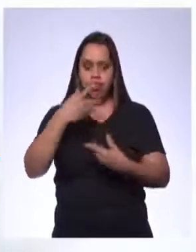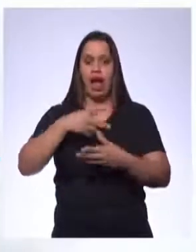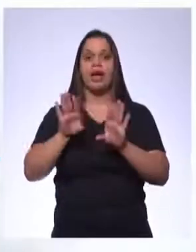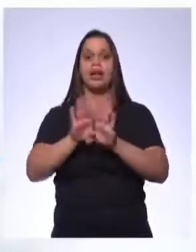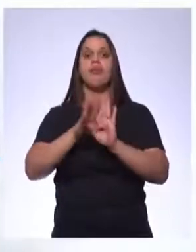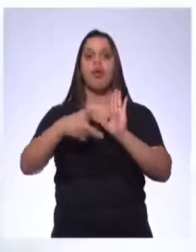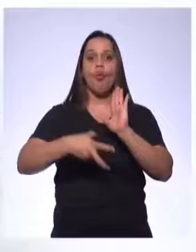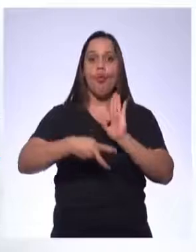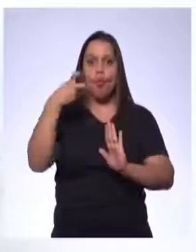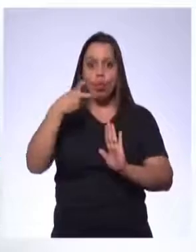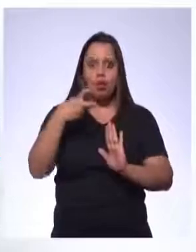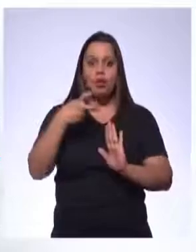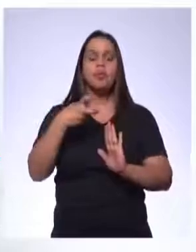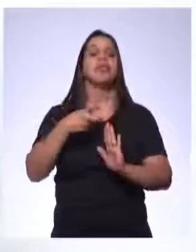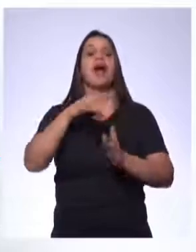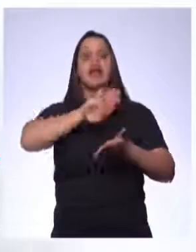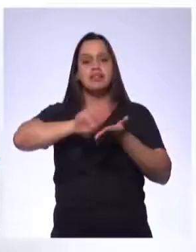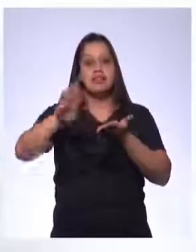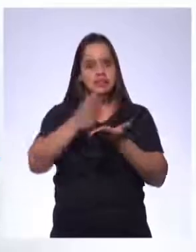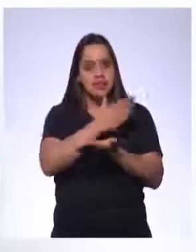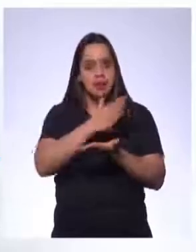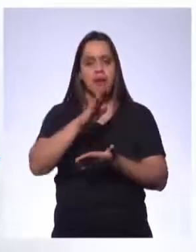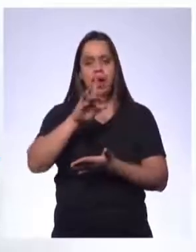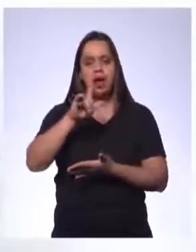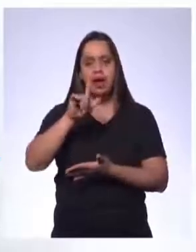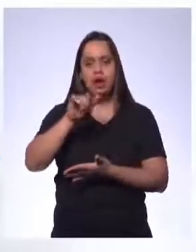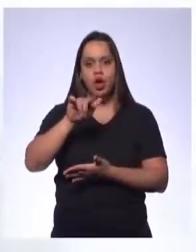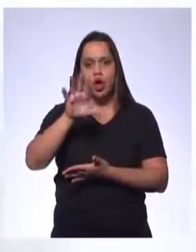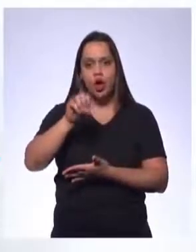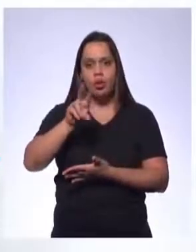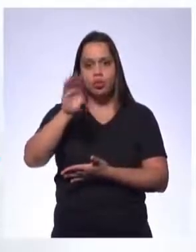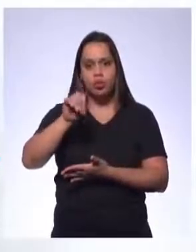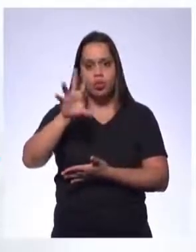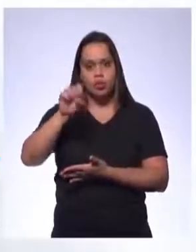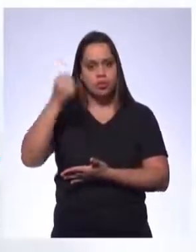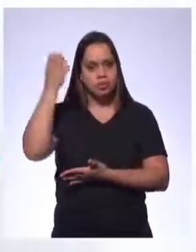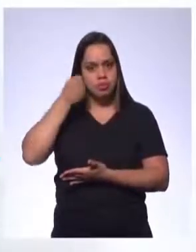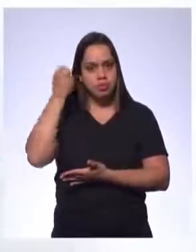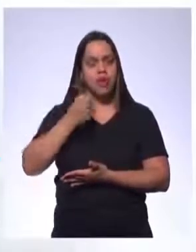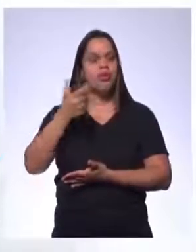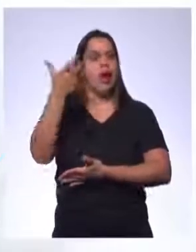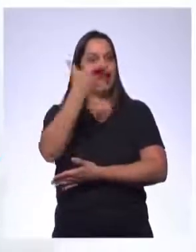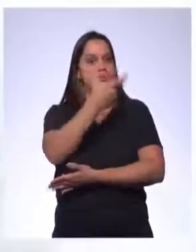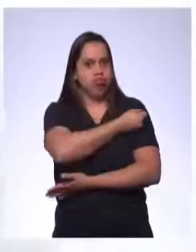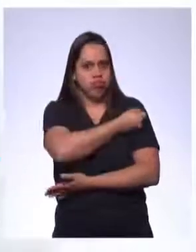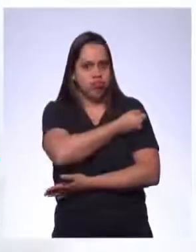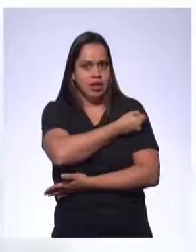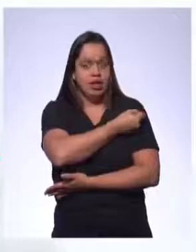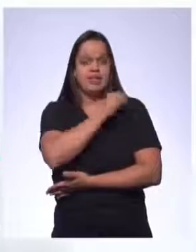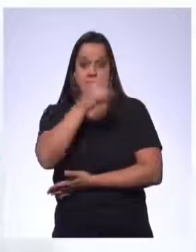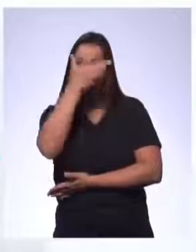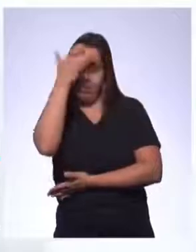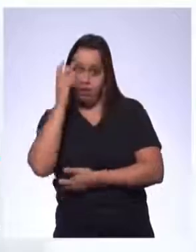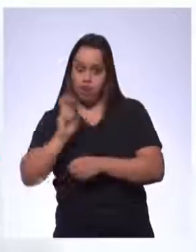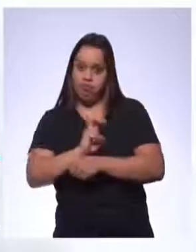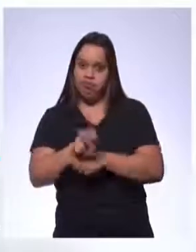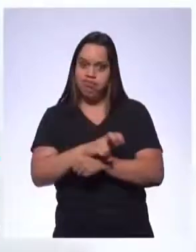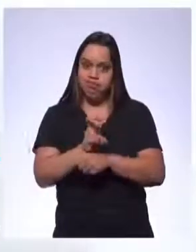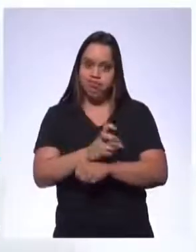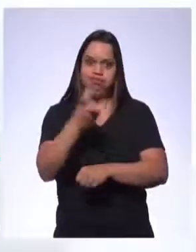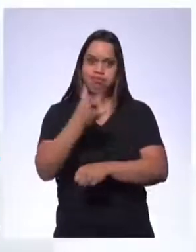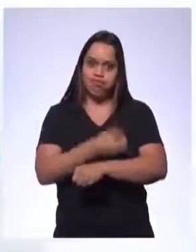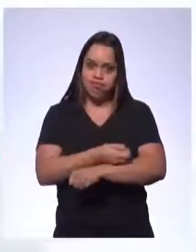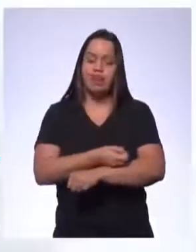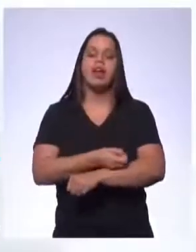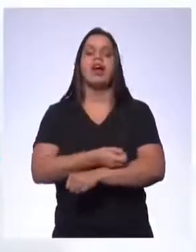só os glóbulos brancos lá do sangue, e é esse soro que é injetado na pessoa quando ela é mordida por uma serpente peçonhenta,